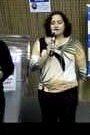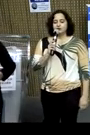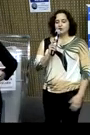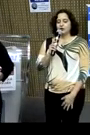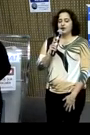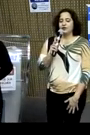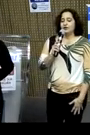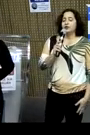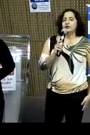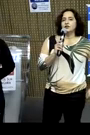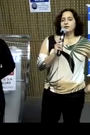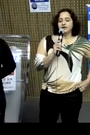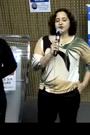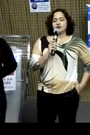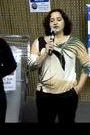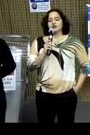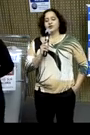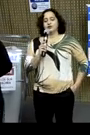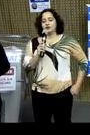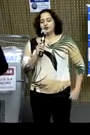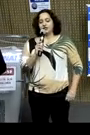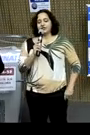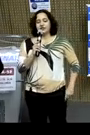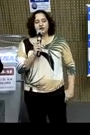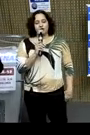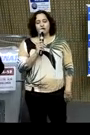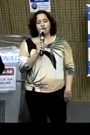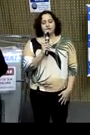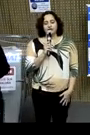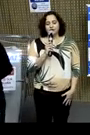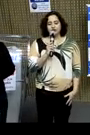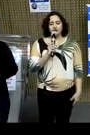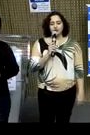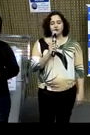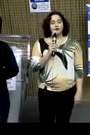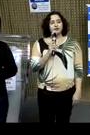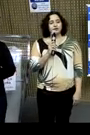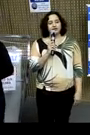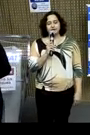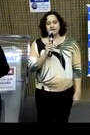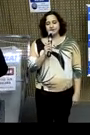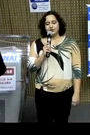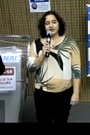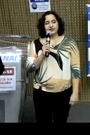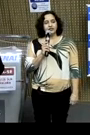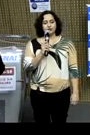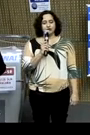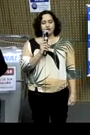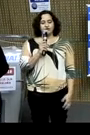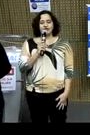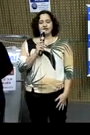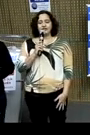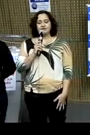Na saúde bucal, nós não paramos os atendimentos de emergência, como também nós tivemos o acolhimento da demanda espontânea e